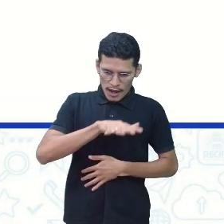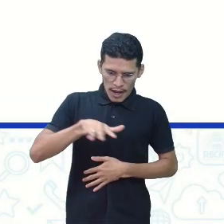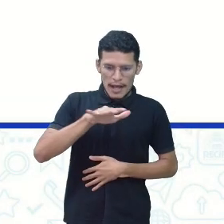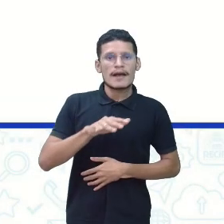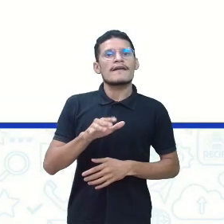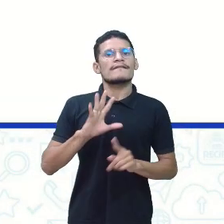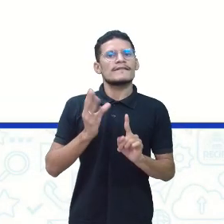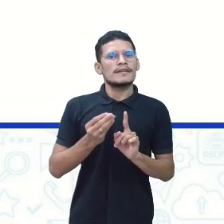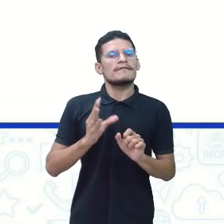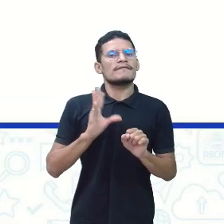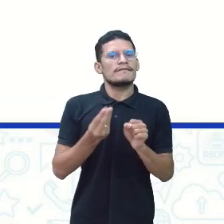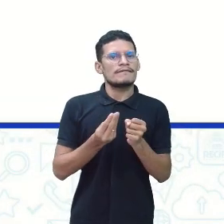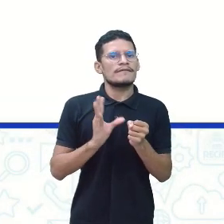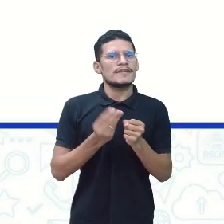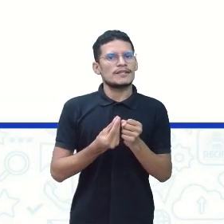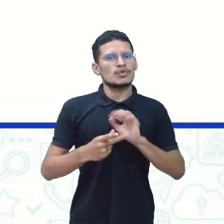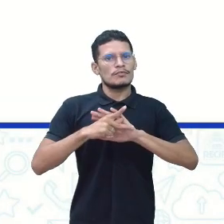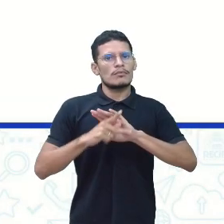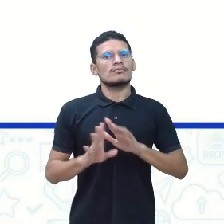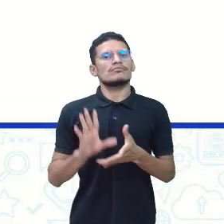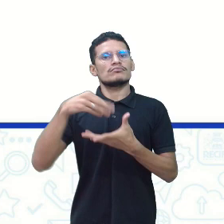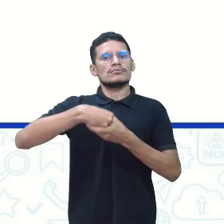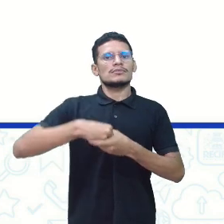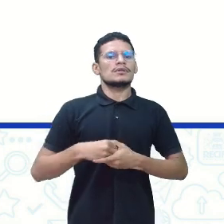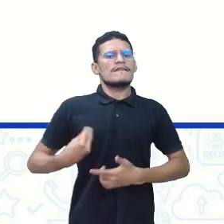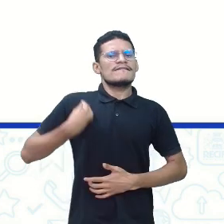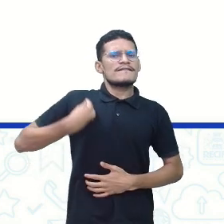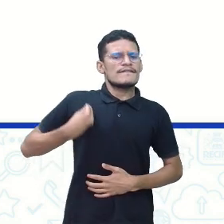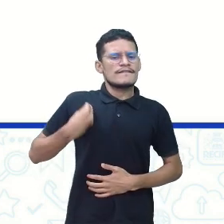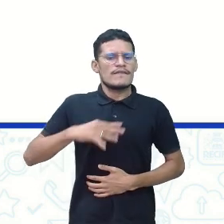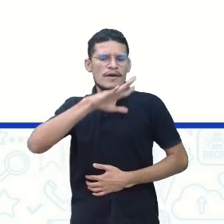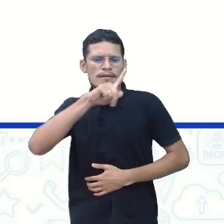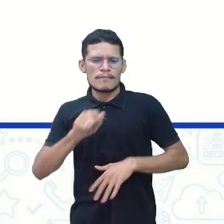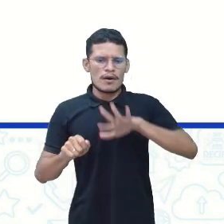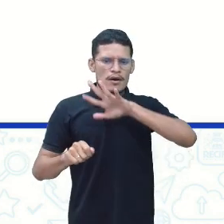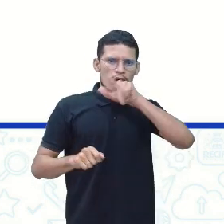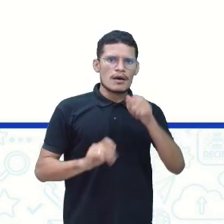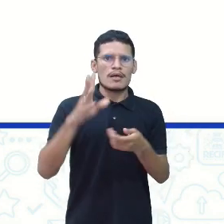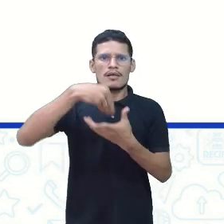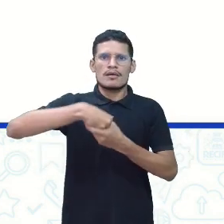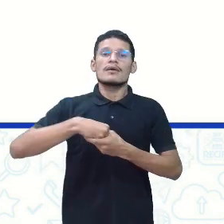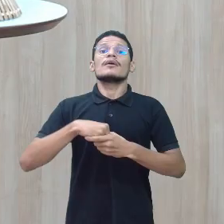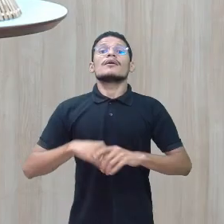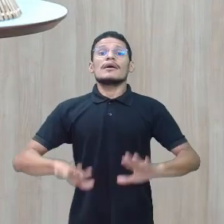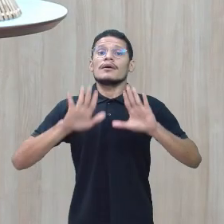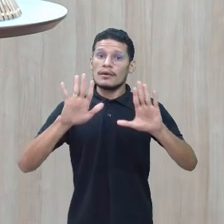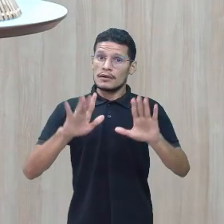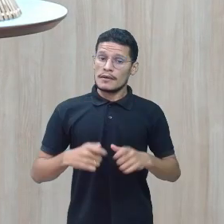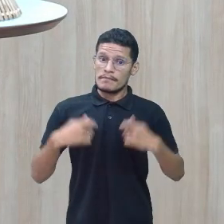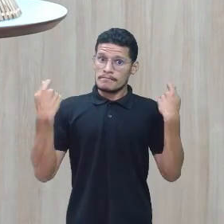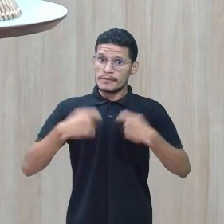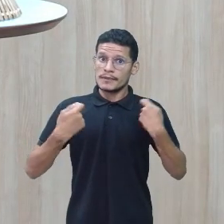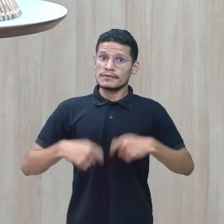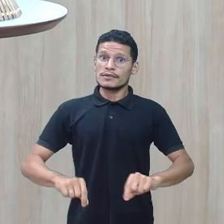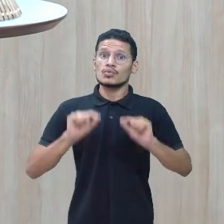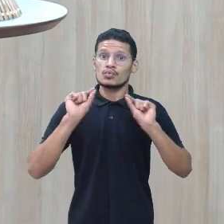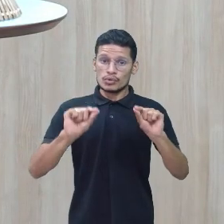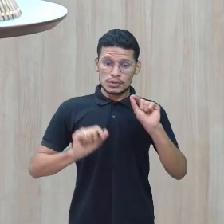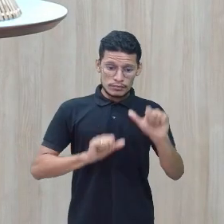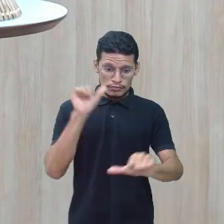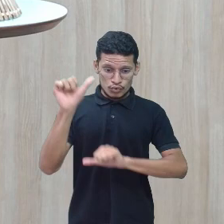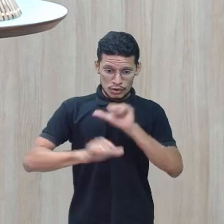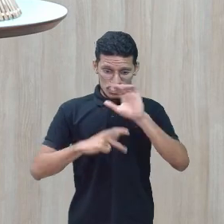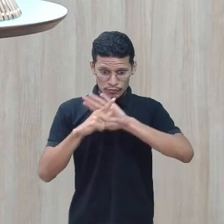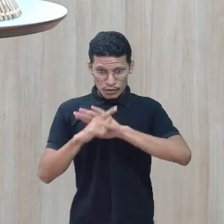e pelos seres vivos no ecossistema. Então, nós vimos que é preciso que ocorra a mudança de